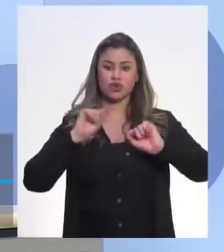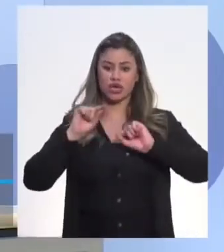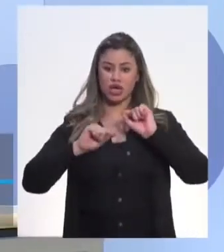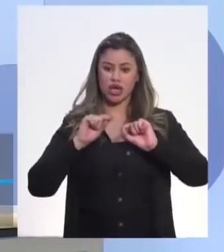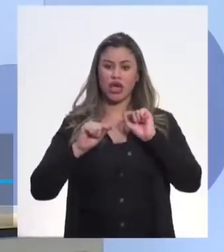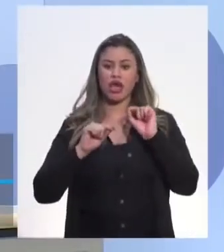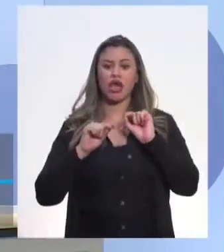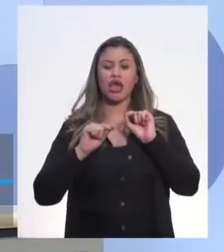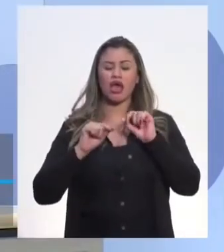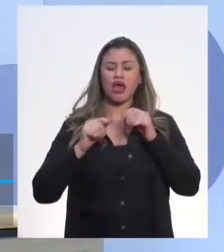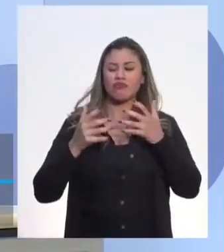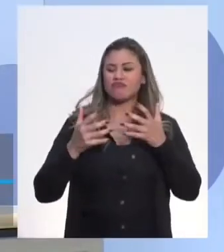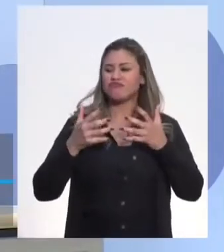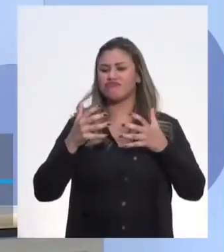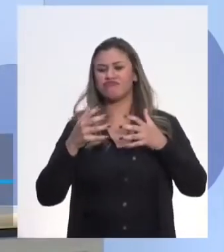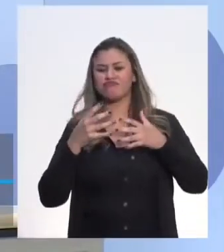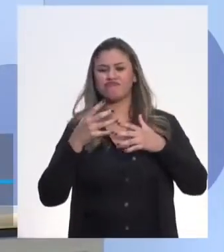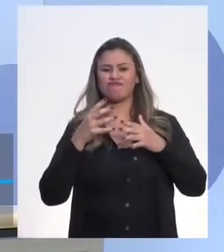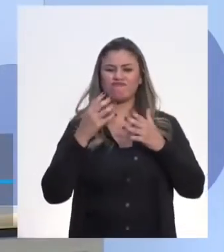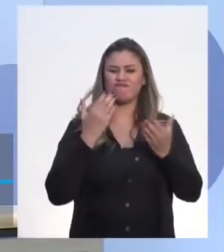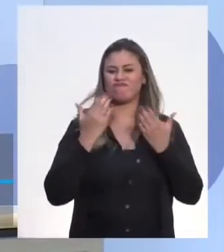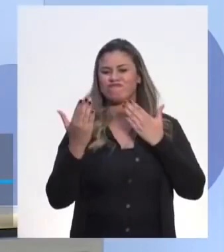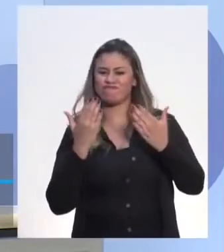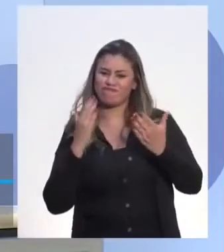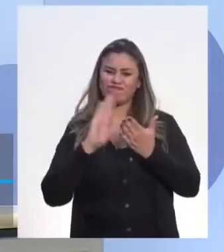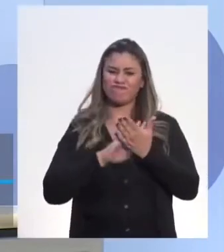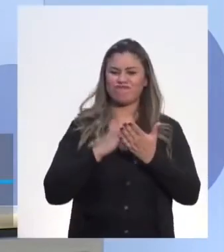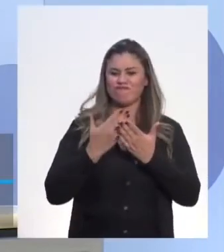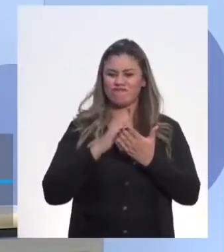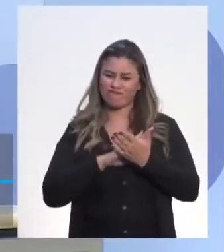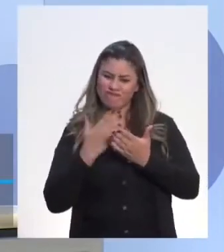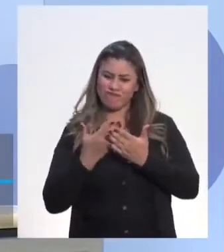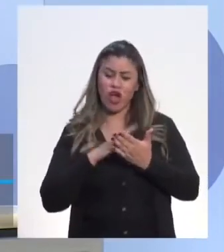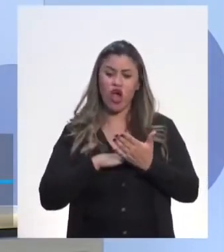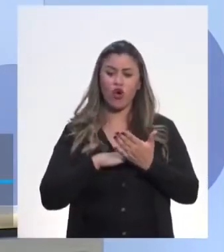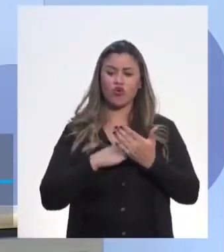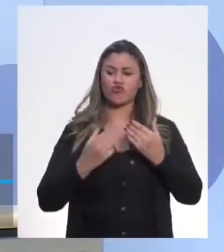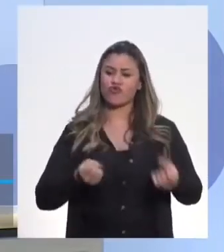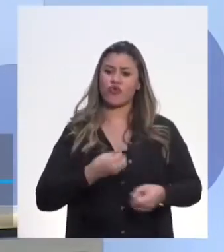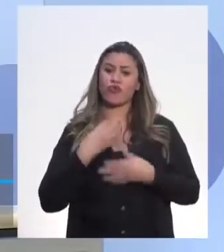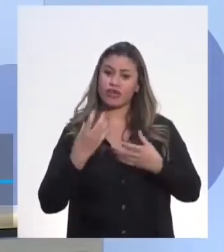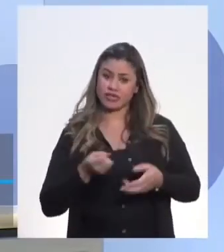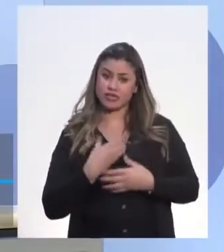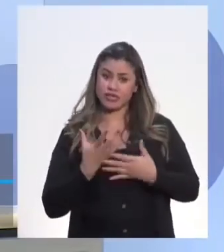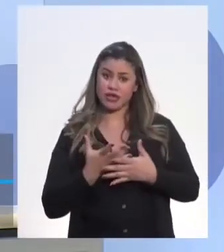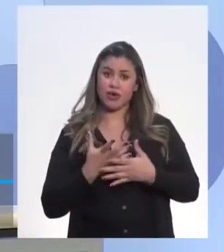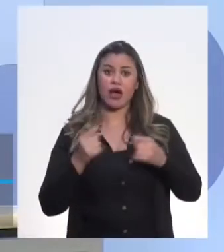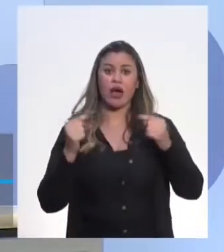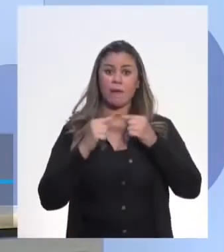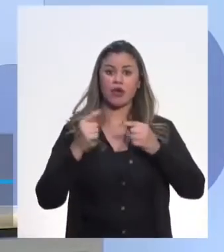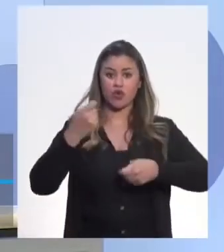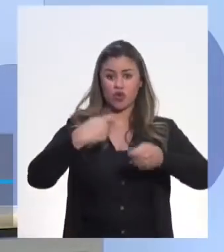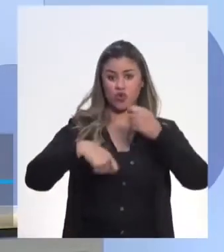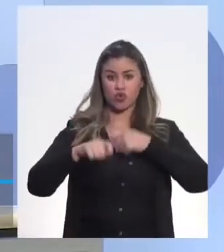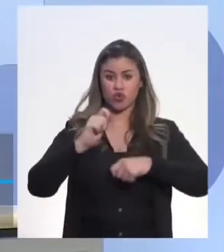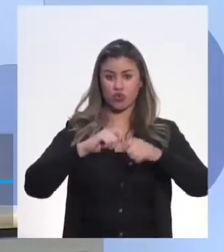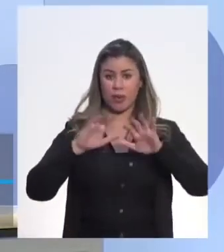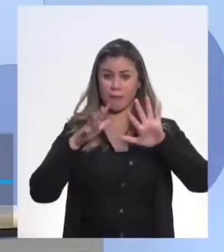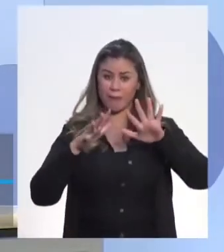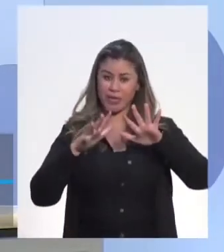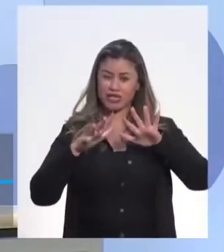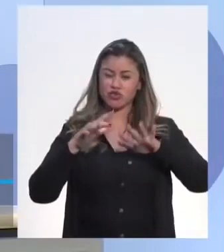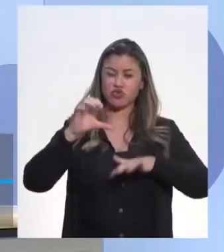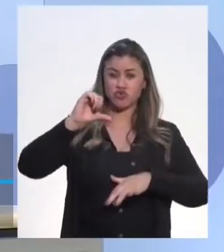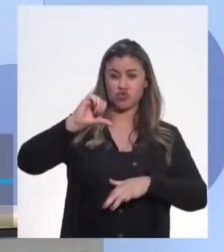movimentação matemática devemos assentes em interpretação desses dados no caso aqui seria uma economia de nove porcento